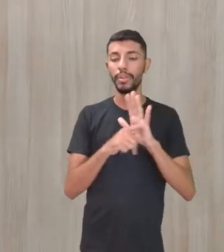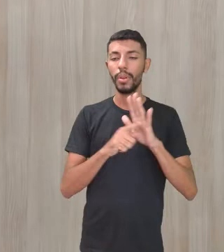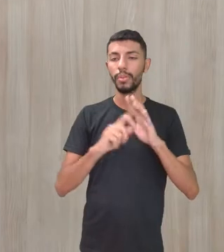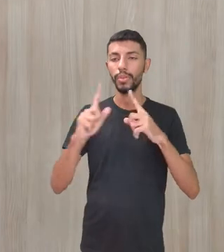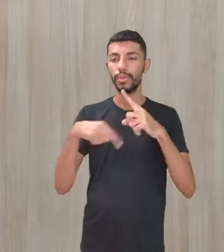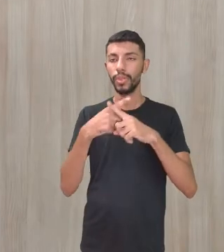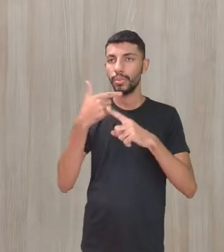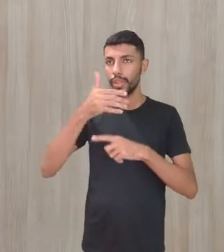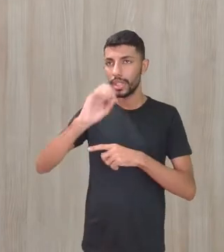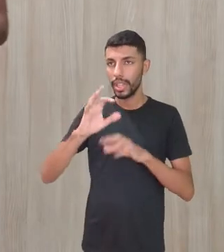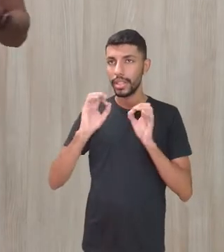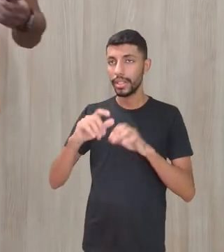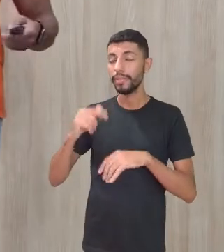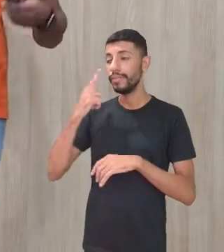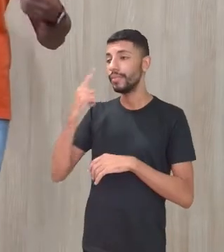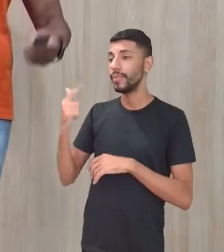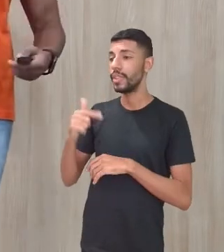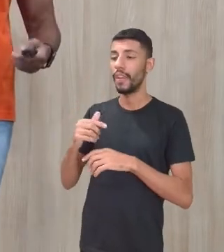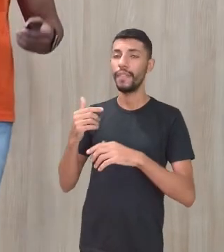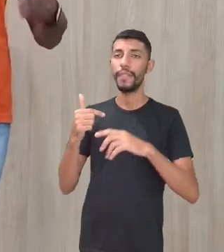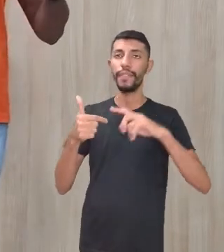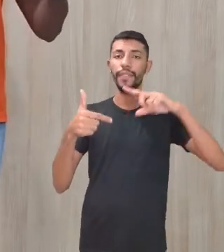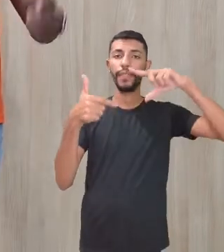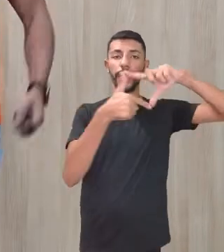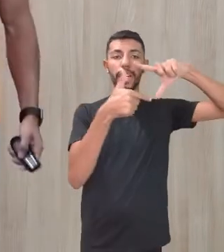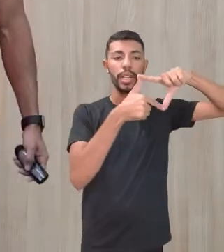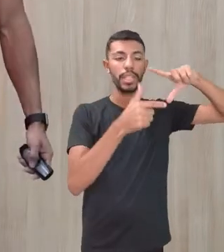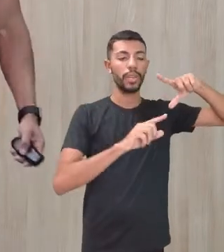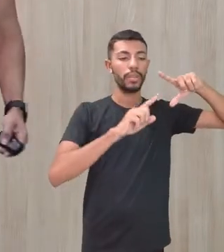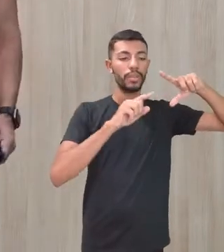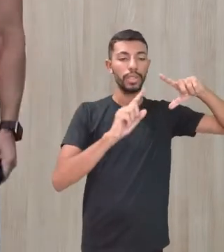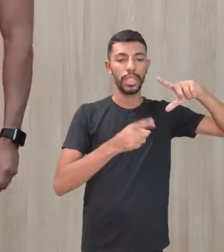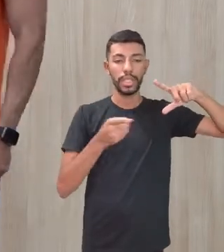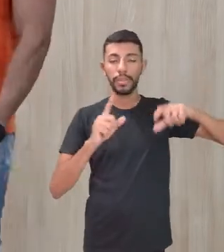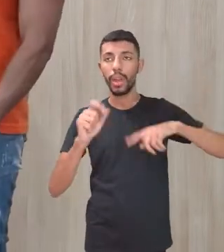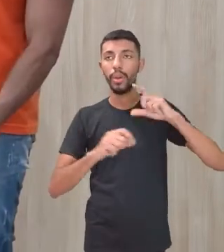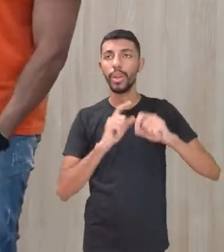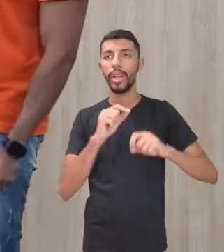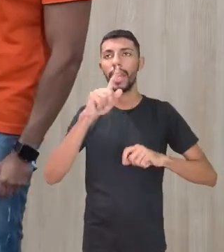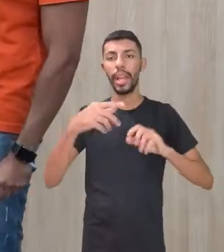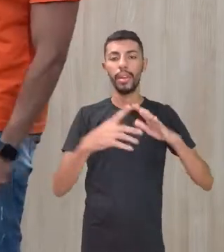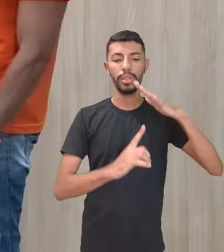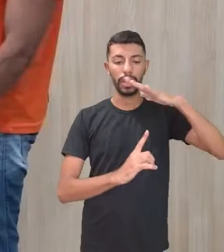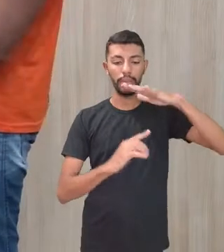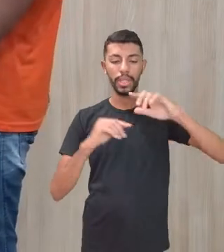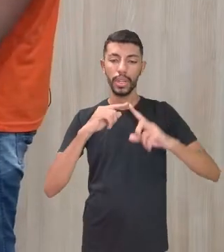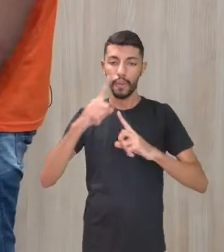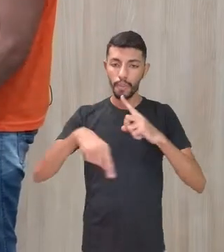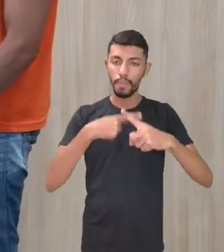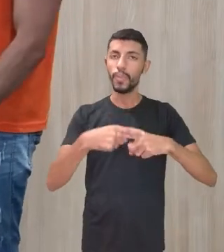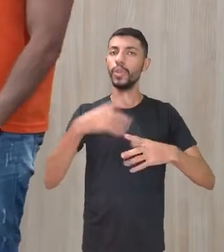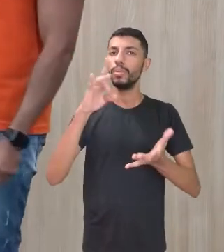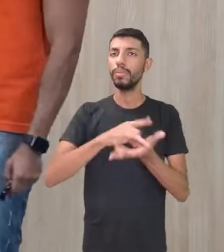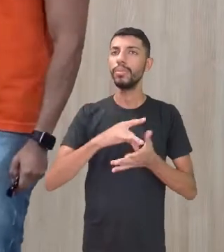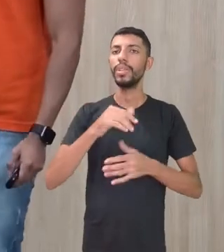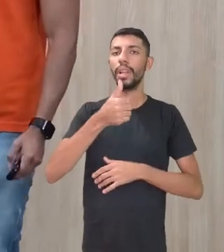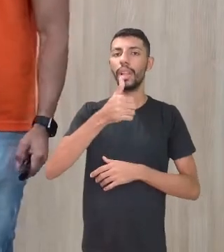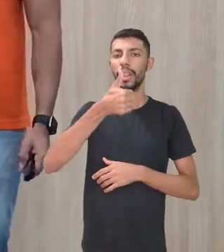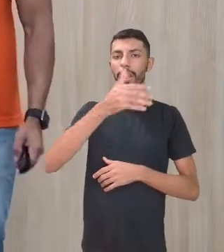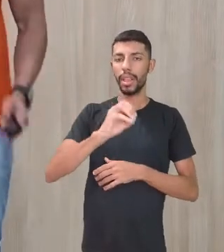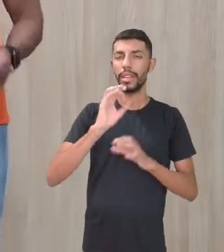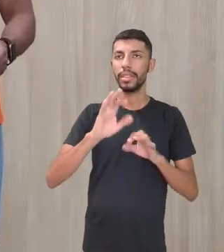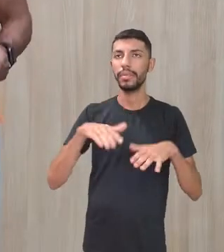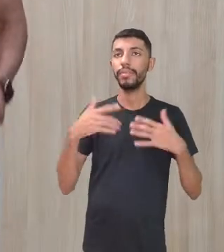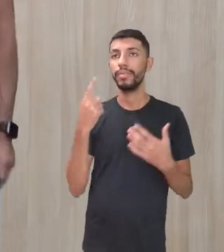decimal, o denominador ele é um múltiplo de 10. Beleza? Então, eu tenho aqui, ó, para transformar essa